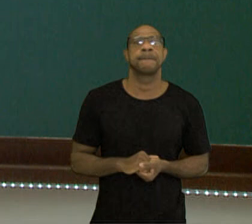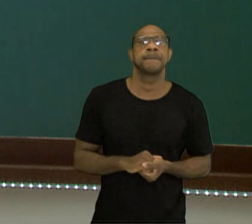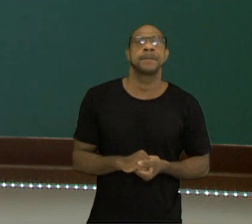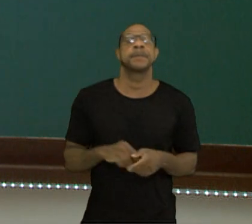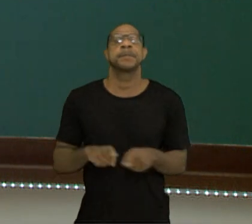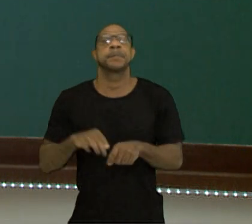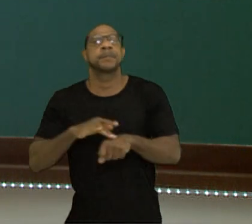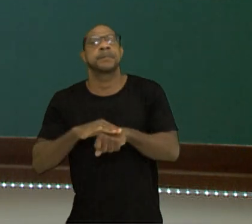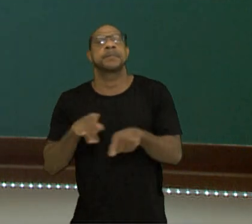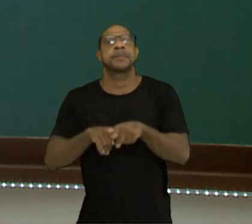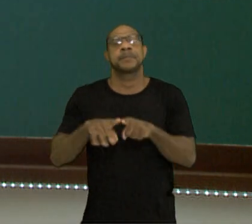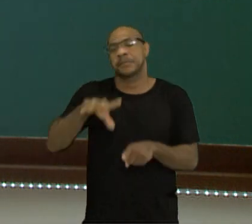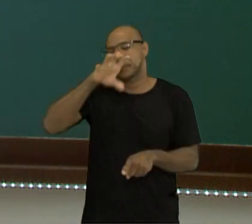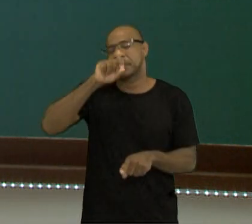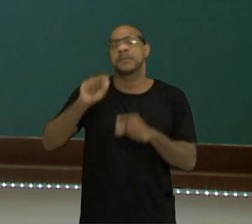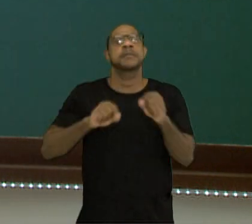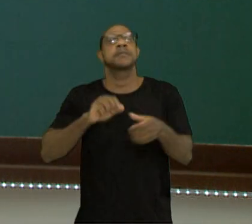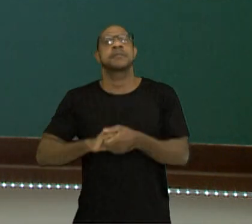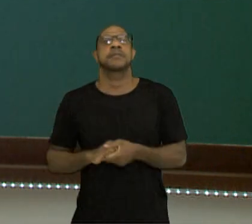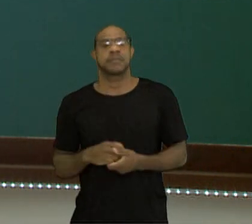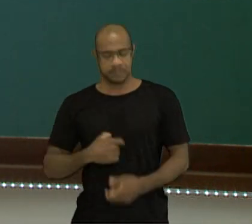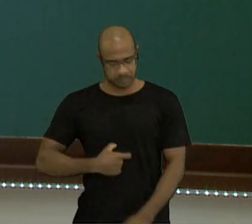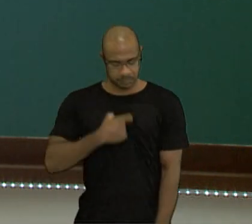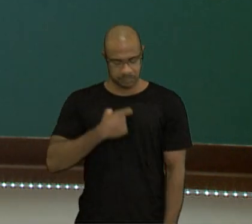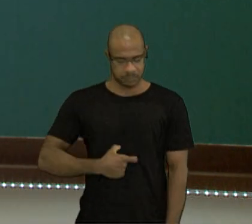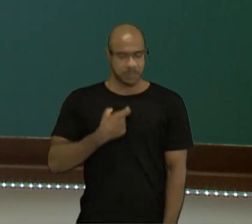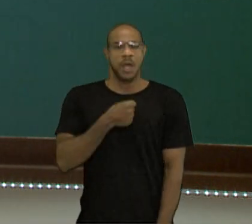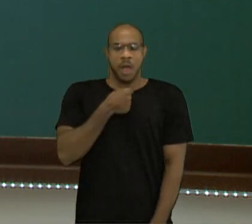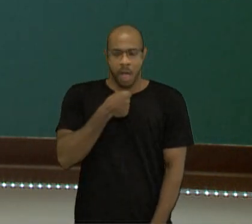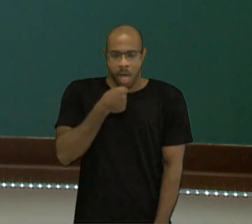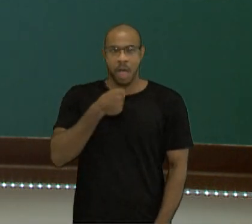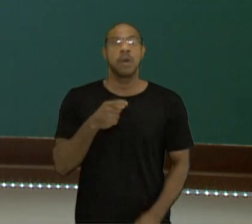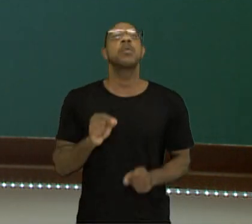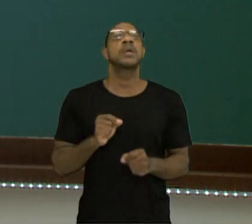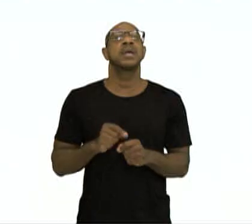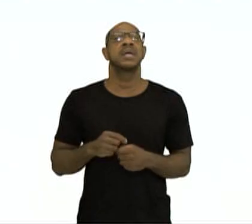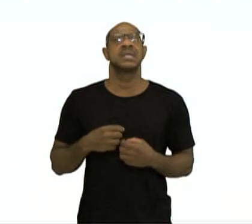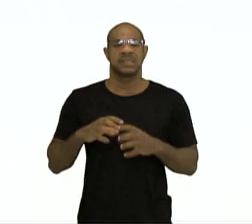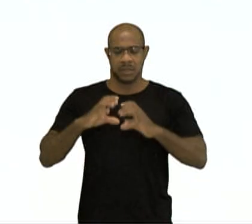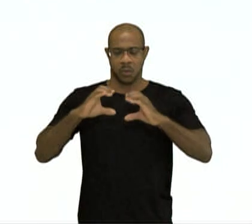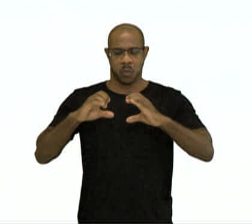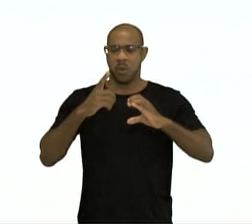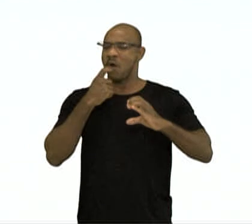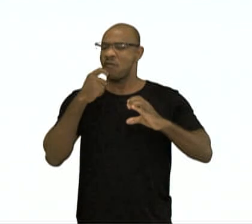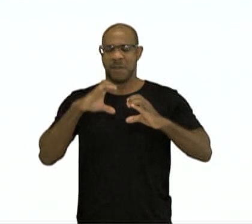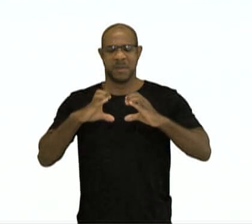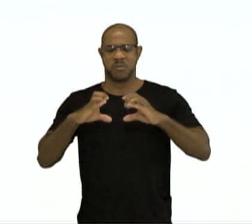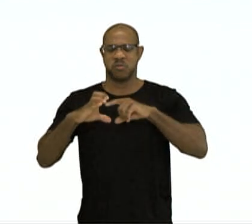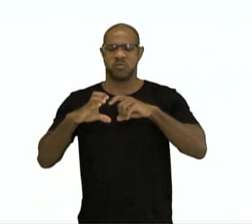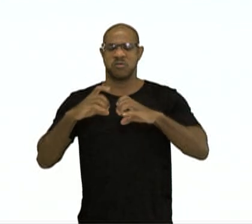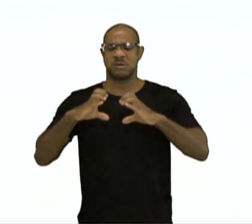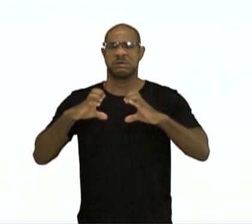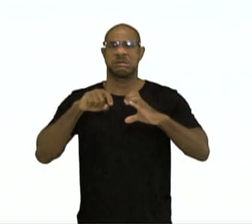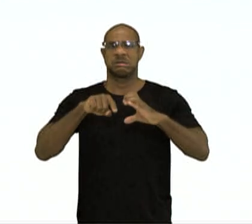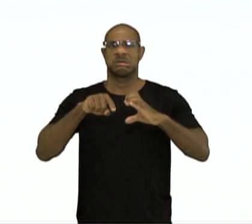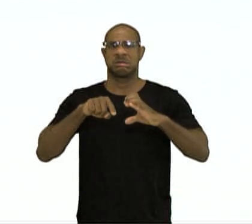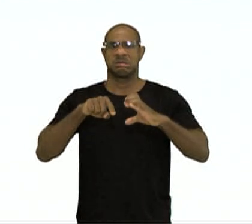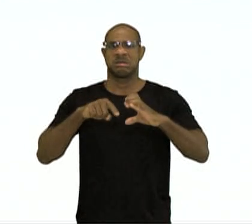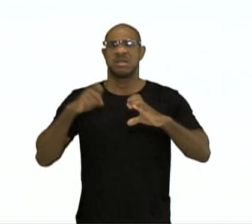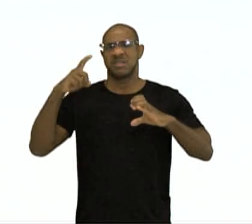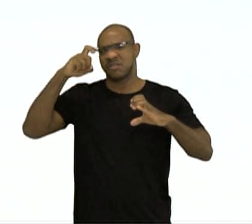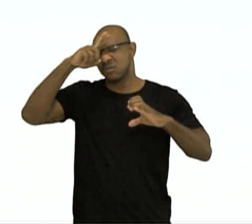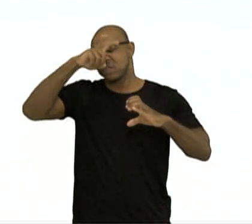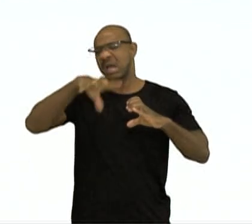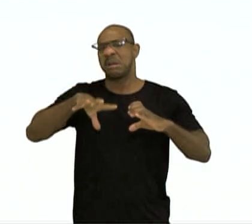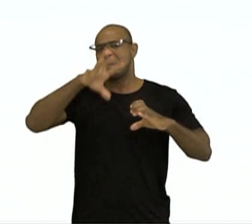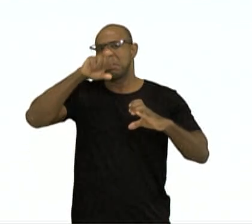Outra doença respiratória é a bronquite. A bronquite é a inflamação dos brônquios, que vai dificultar a respiração da